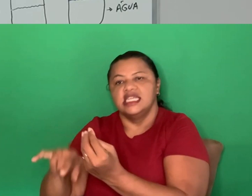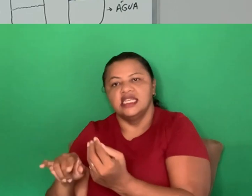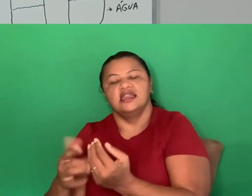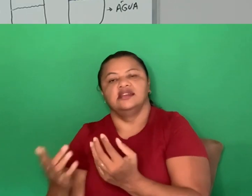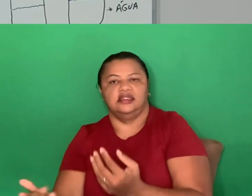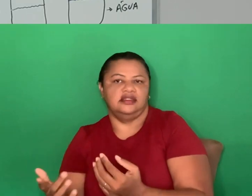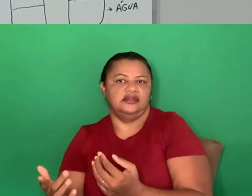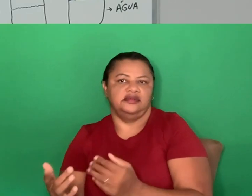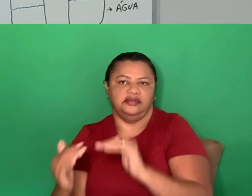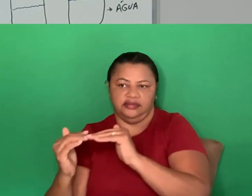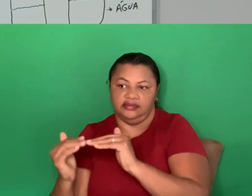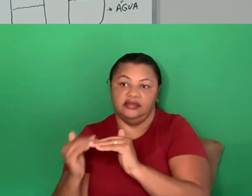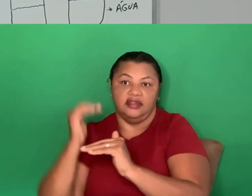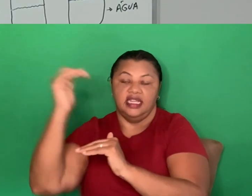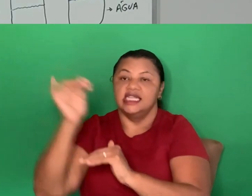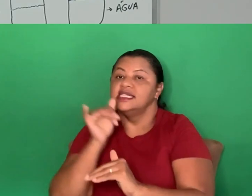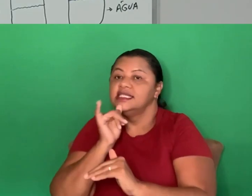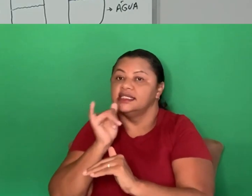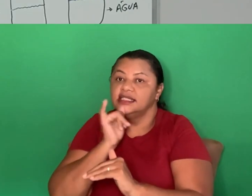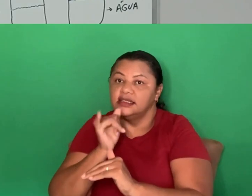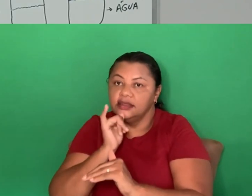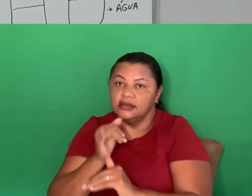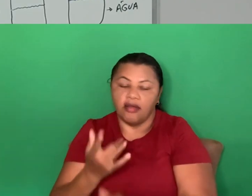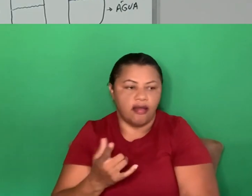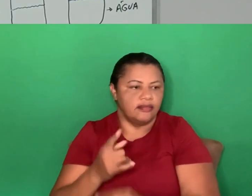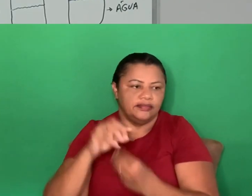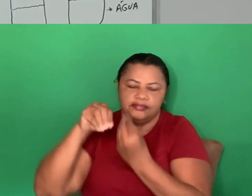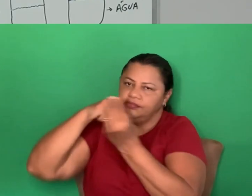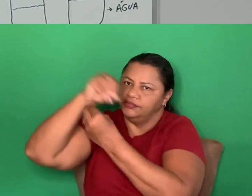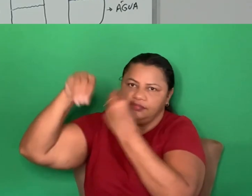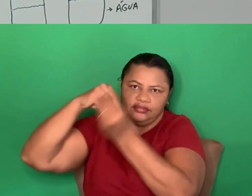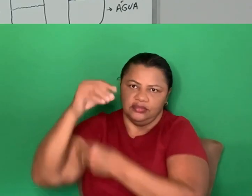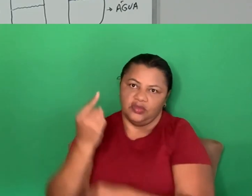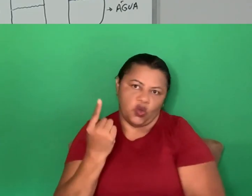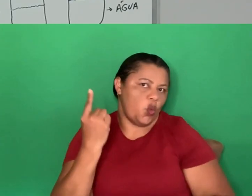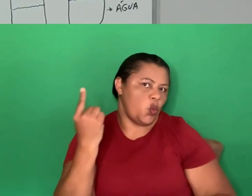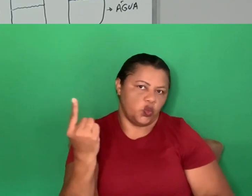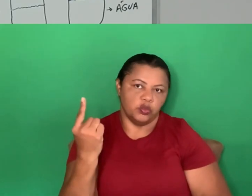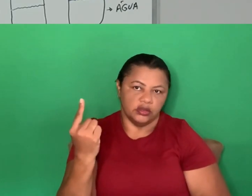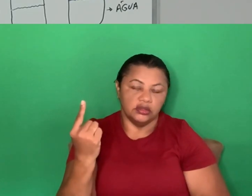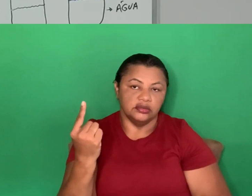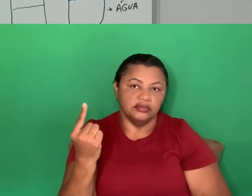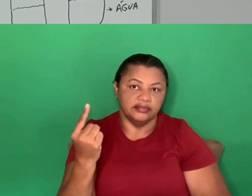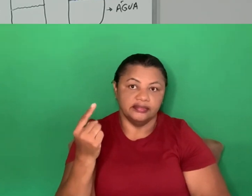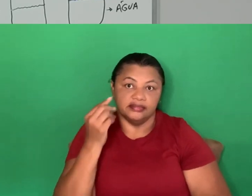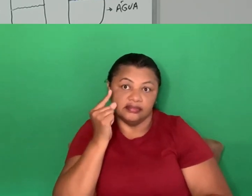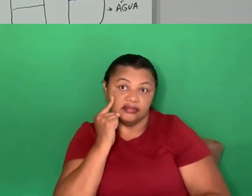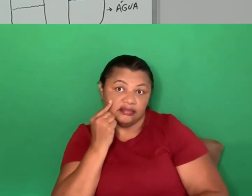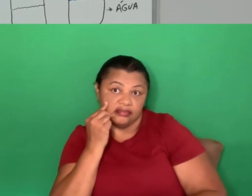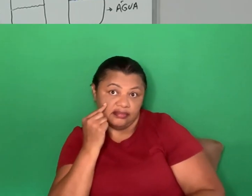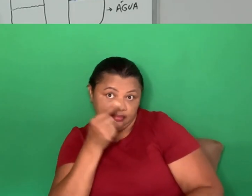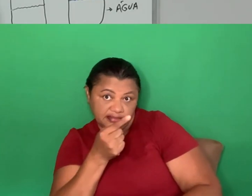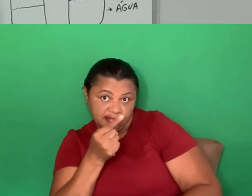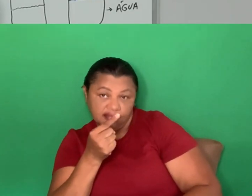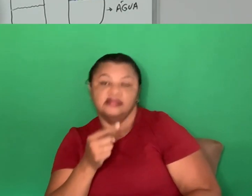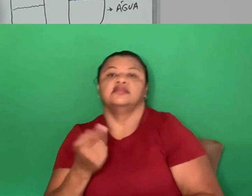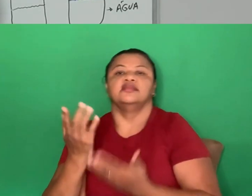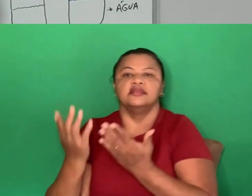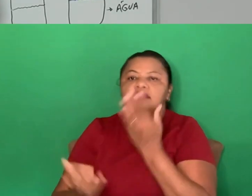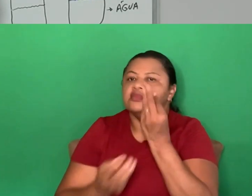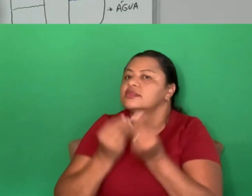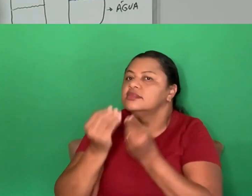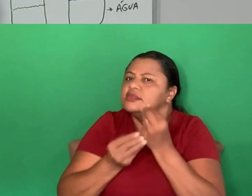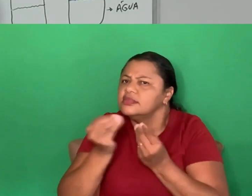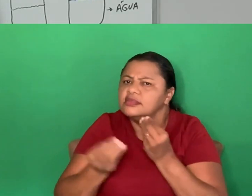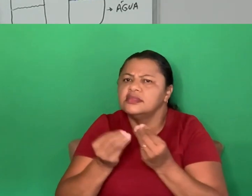única substância. Certo? Então, é isso. Cuidado com esses pequenos detalhes que